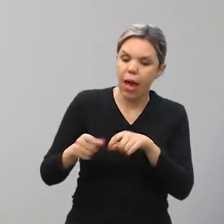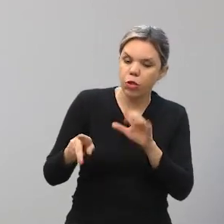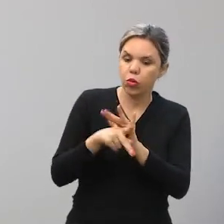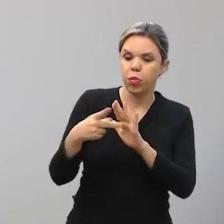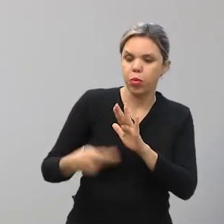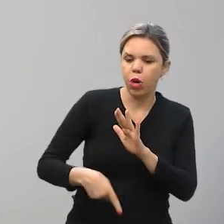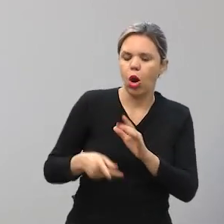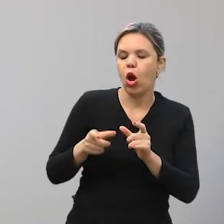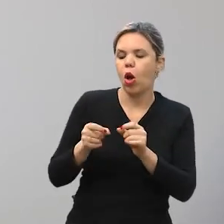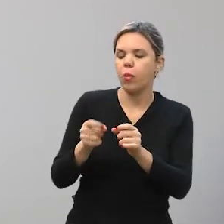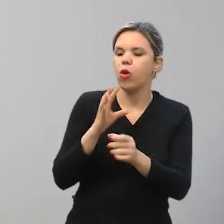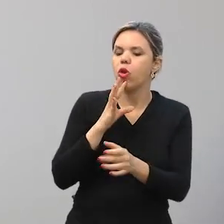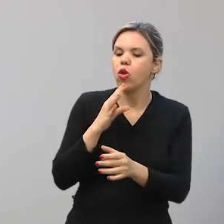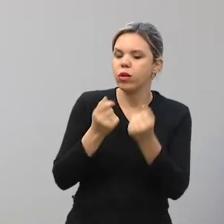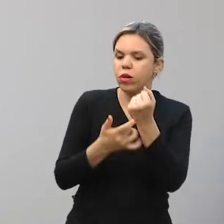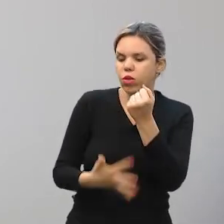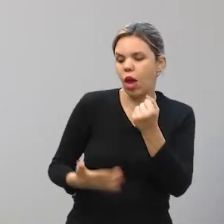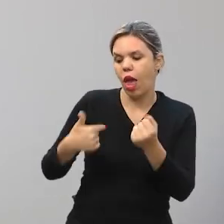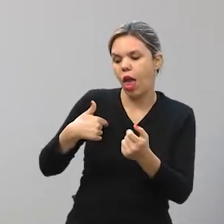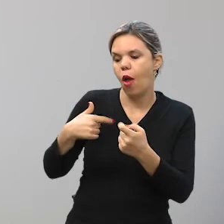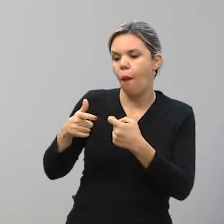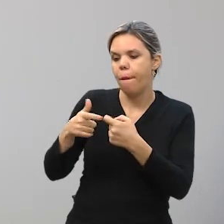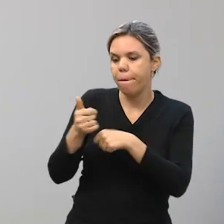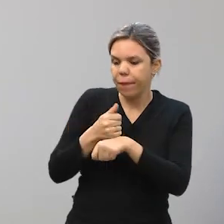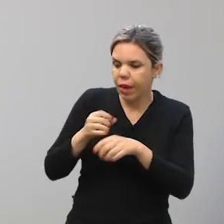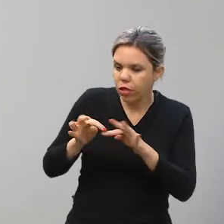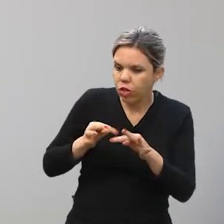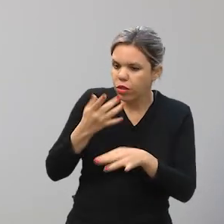conhecer do câncer. Eu sou pediatra geral.